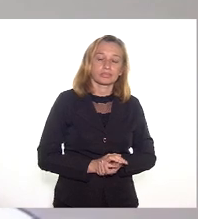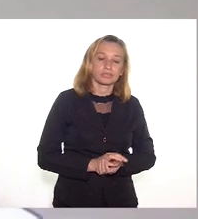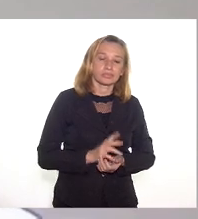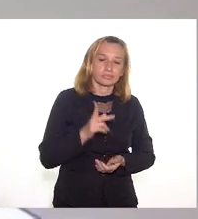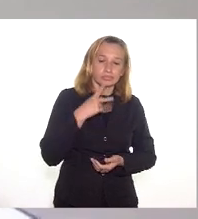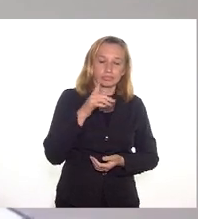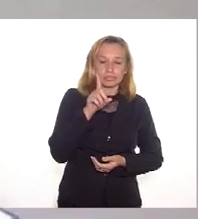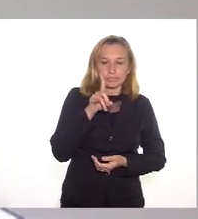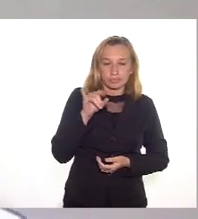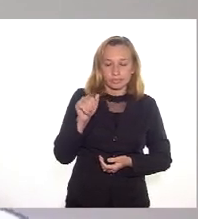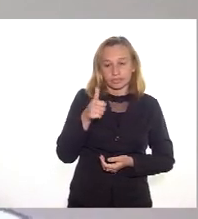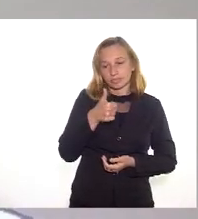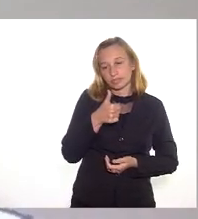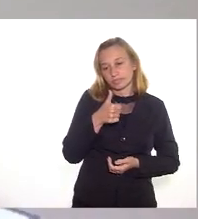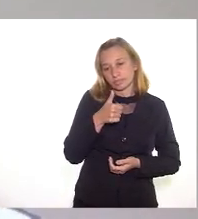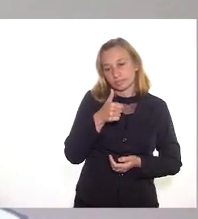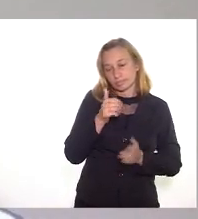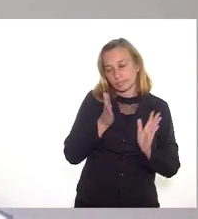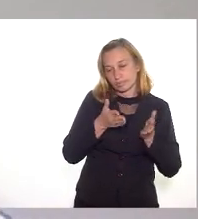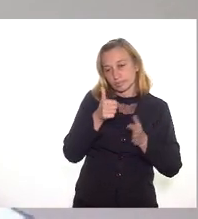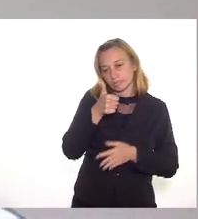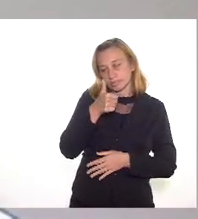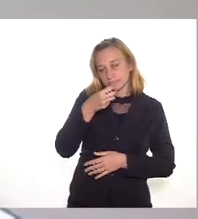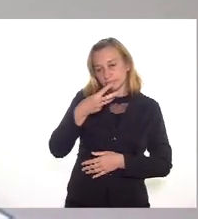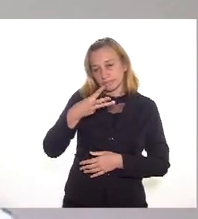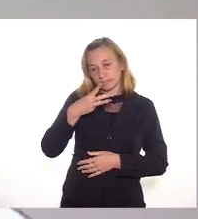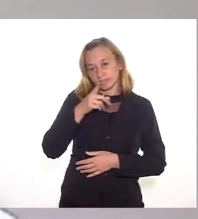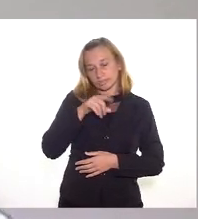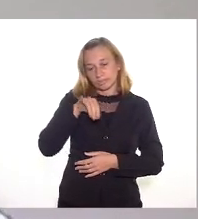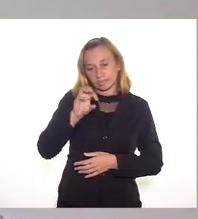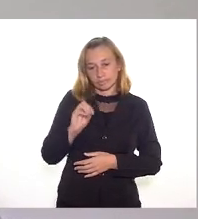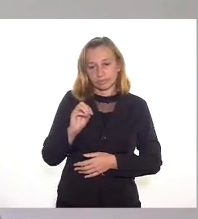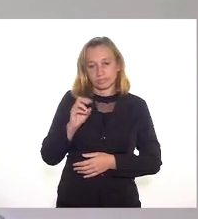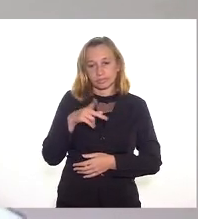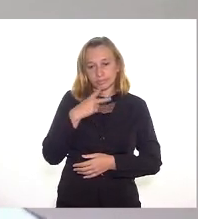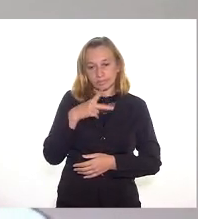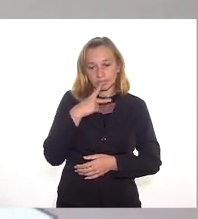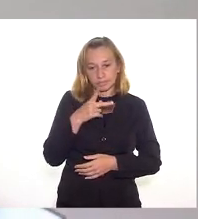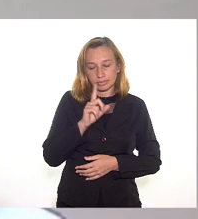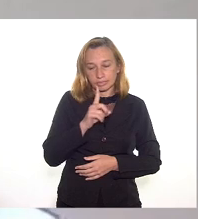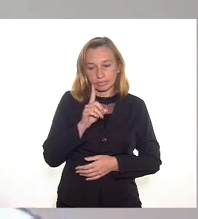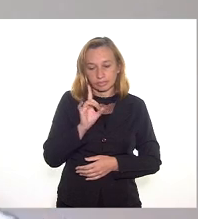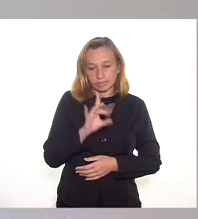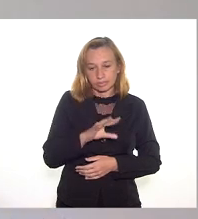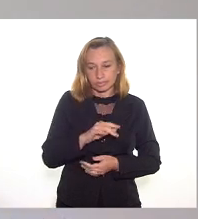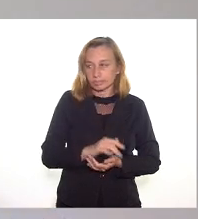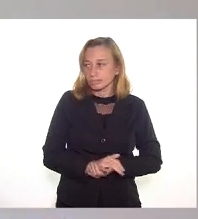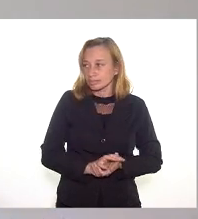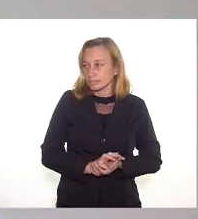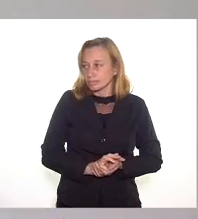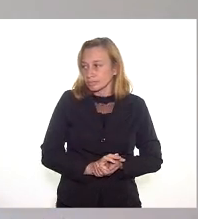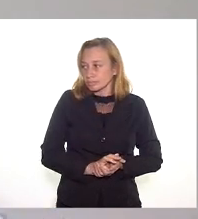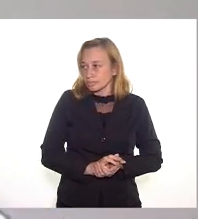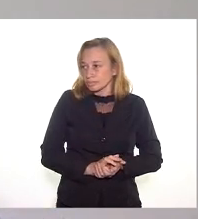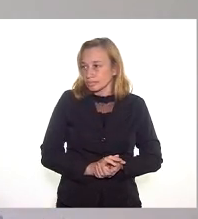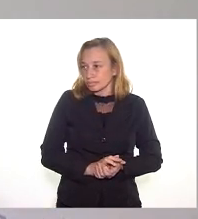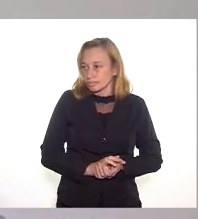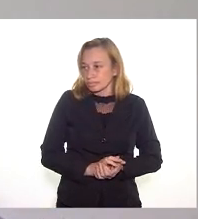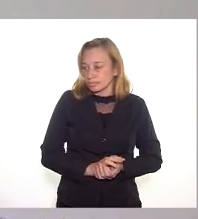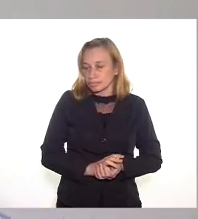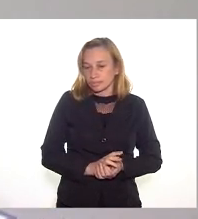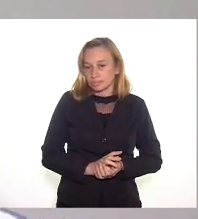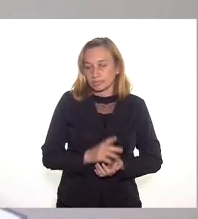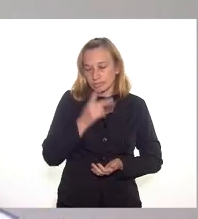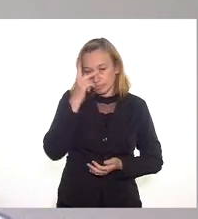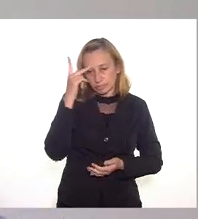à data de hoje ao 13 de maio sobretudo ressaltando não apenas personagens